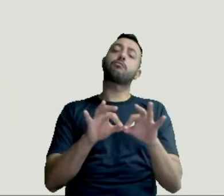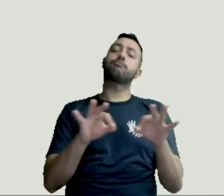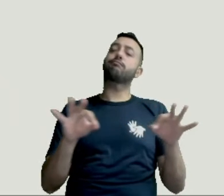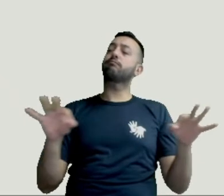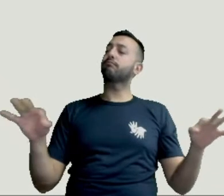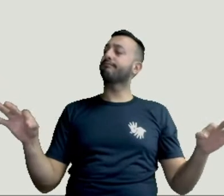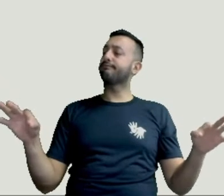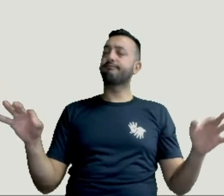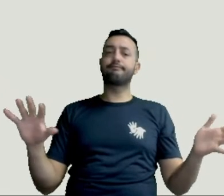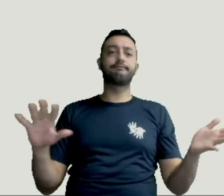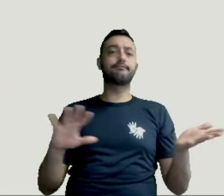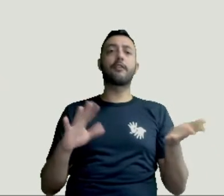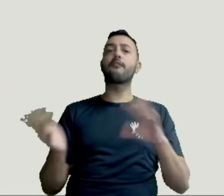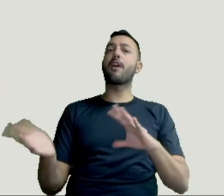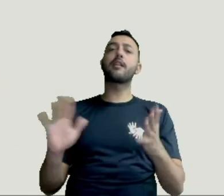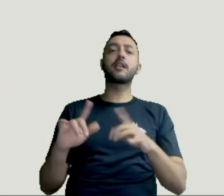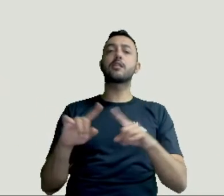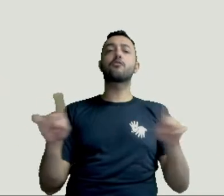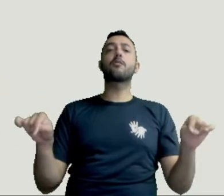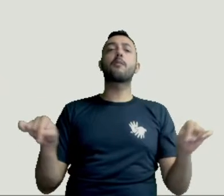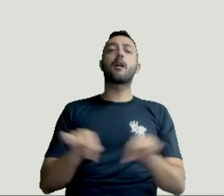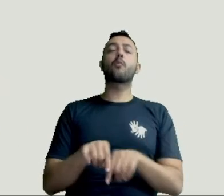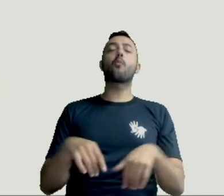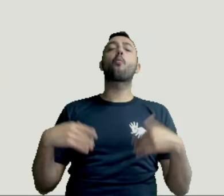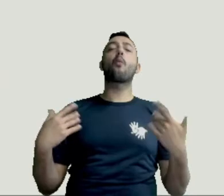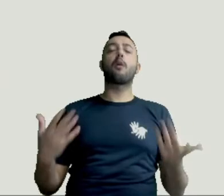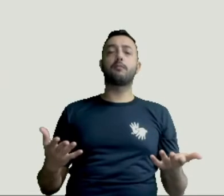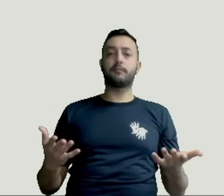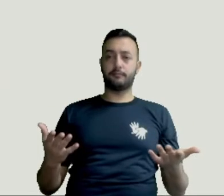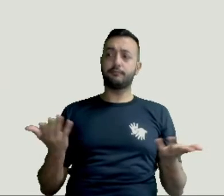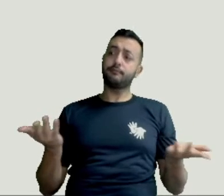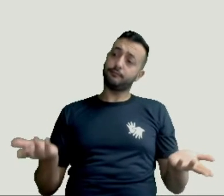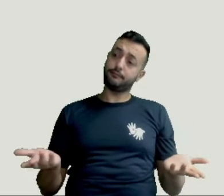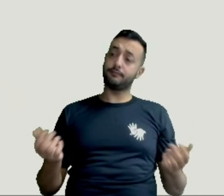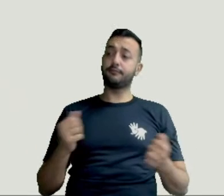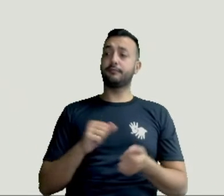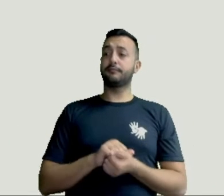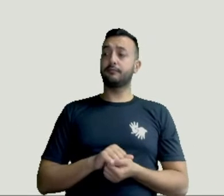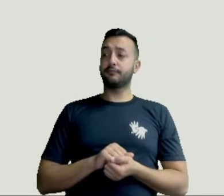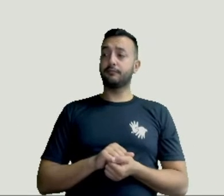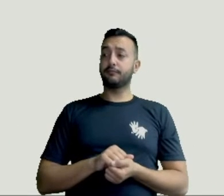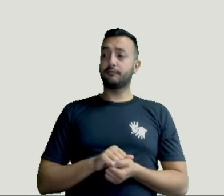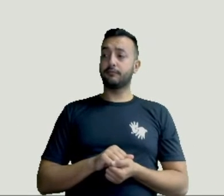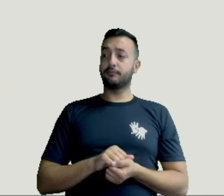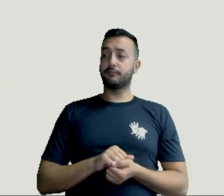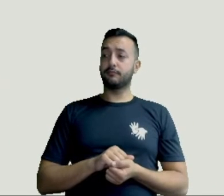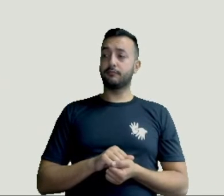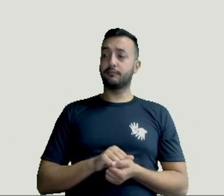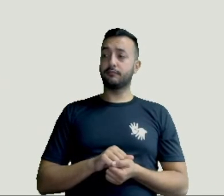homem percorre? Qual é a variação de espaço? Olha, eu vou pegar